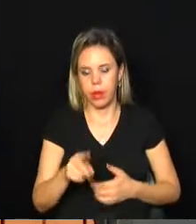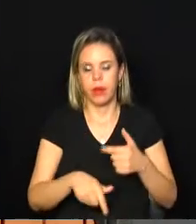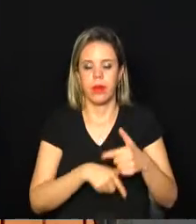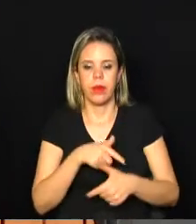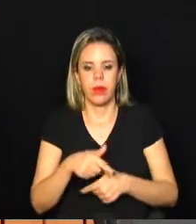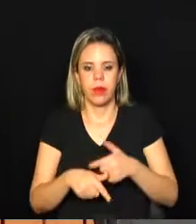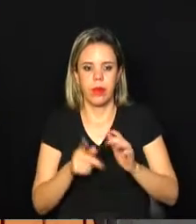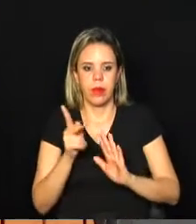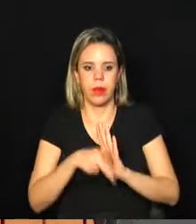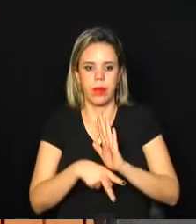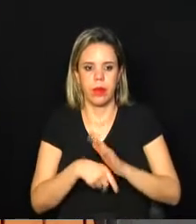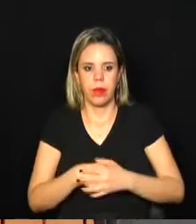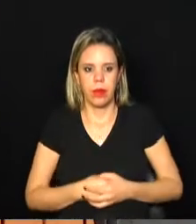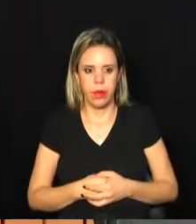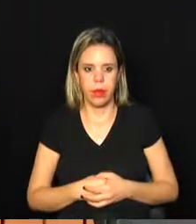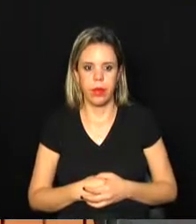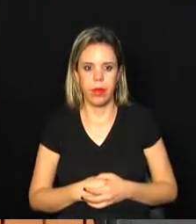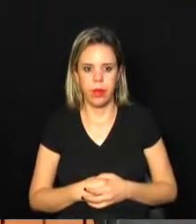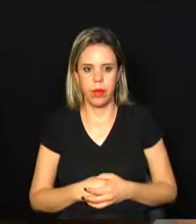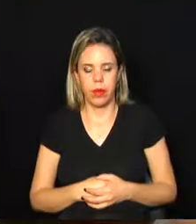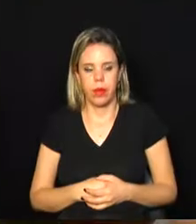dos projetos